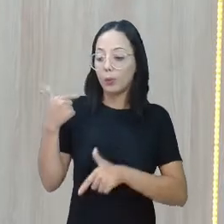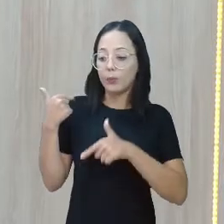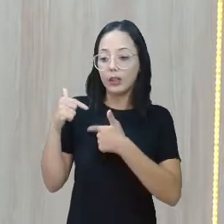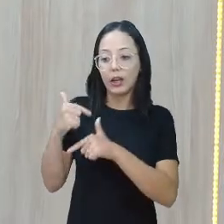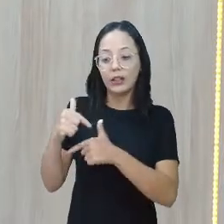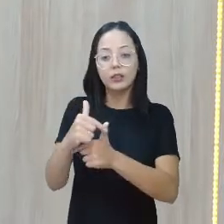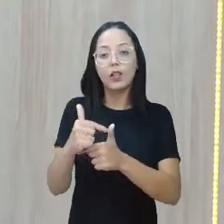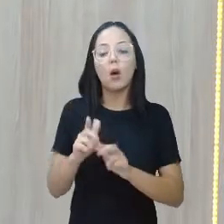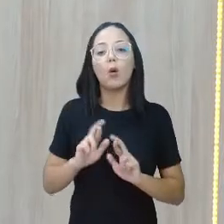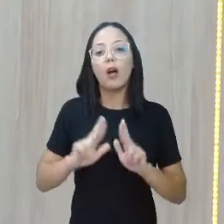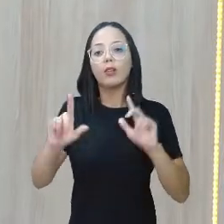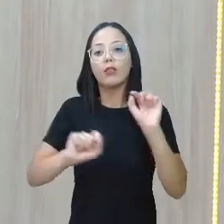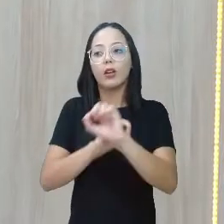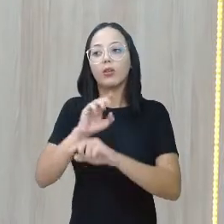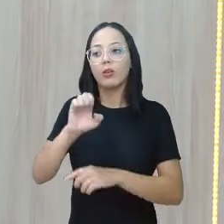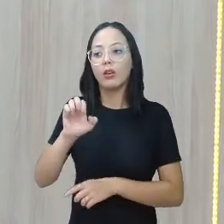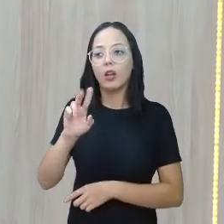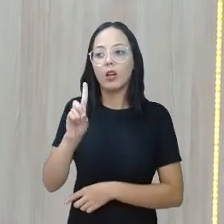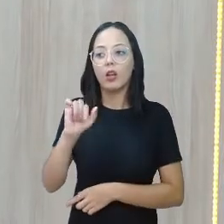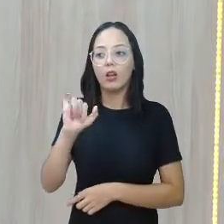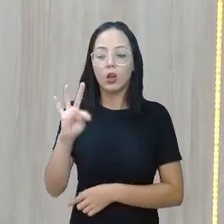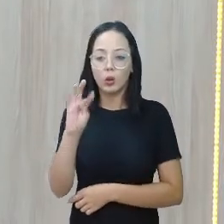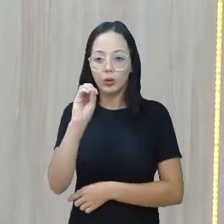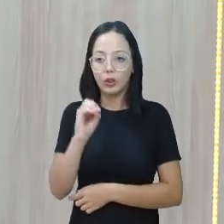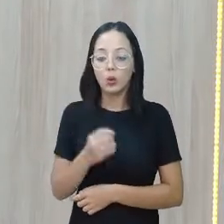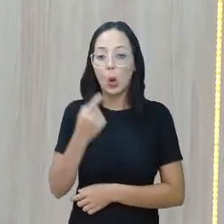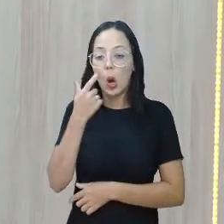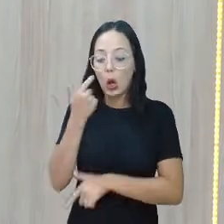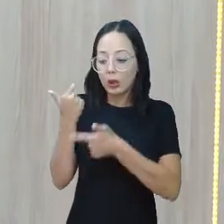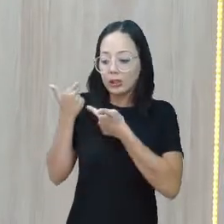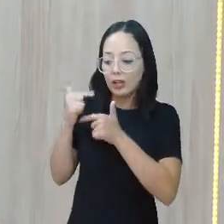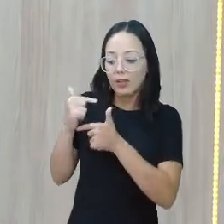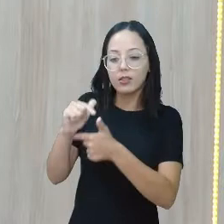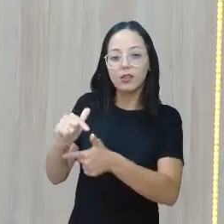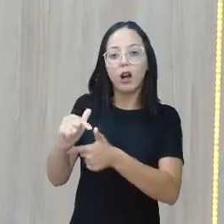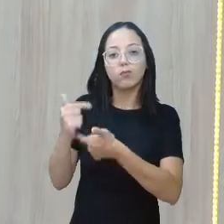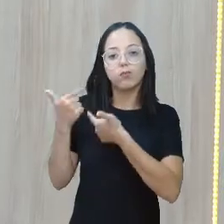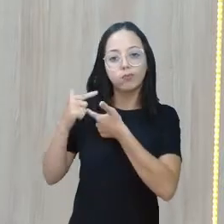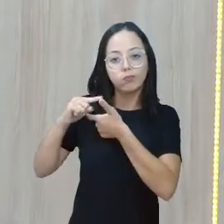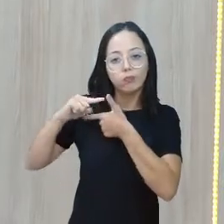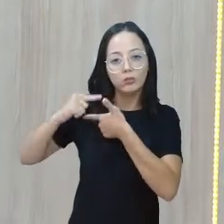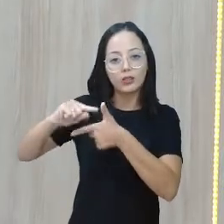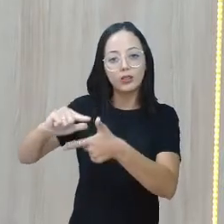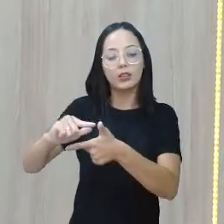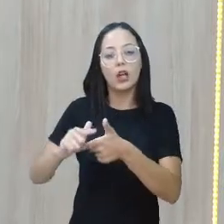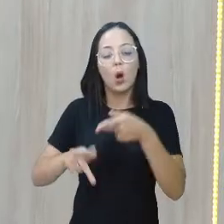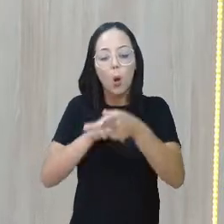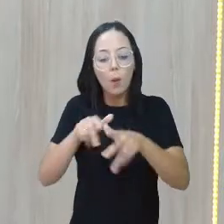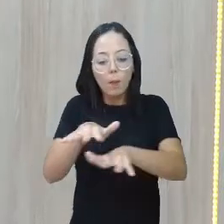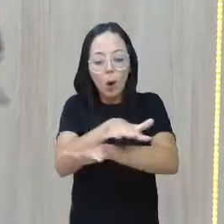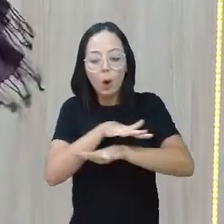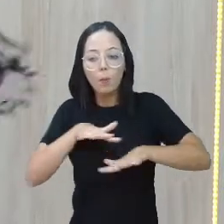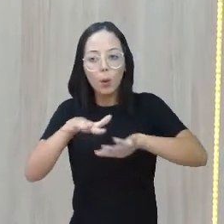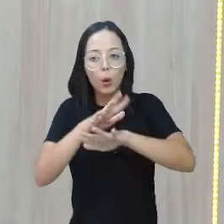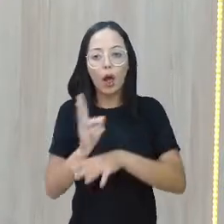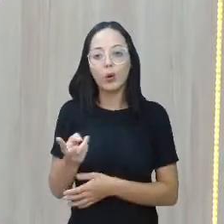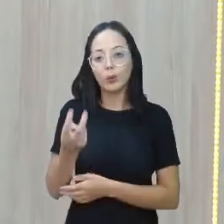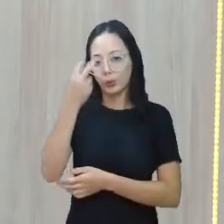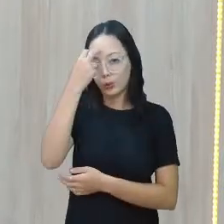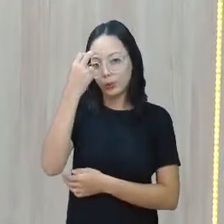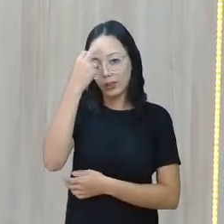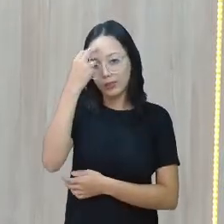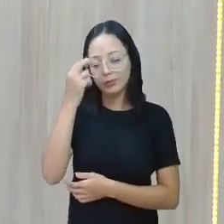Tradicionais, diferente de erudito, lembrou? Tradição, popular, cultura,